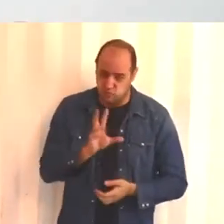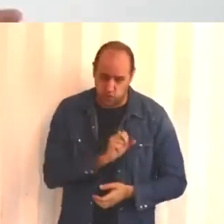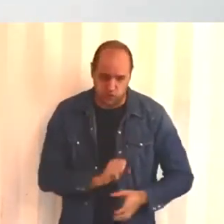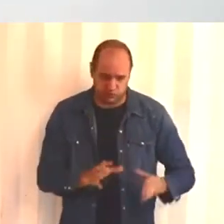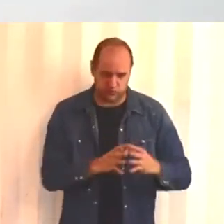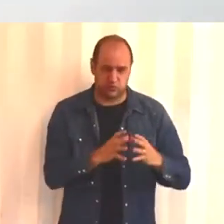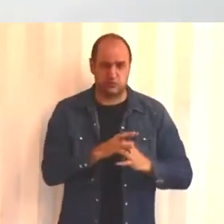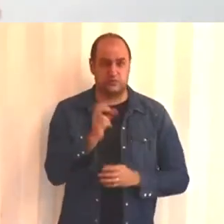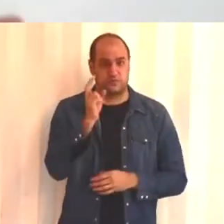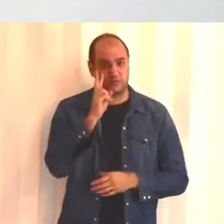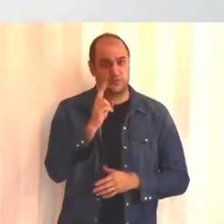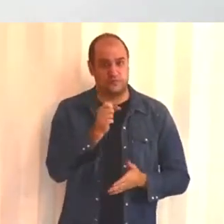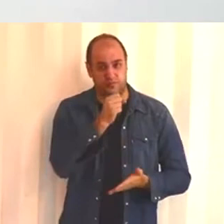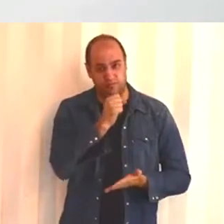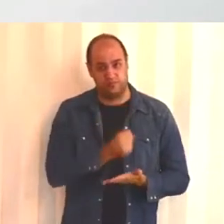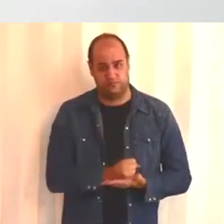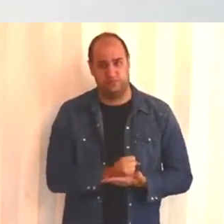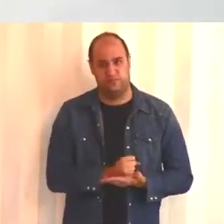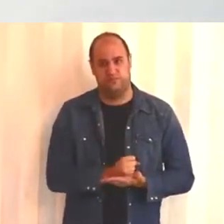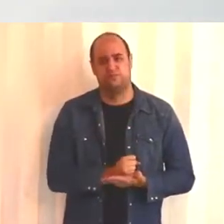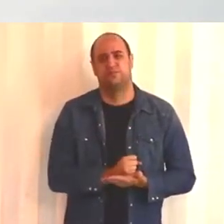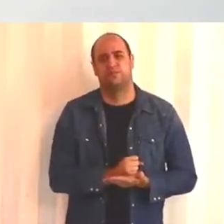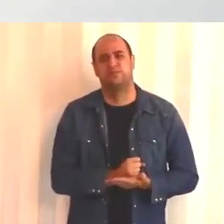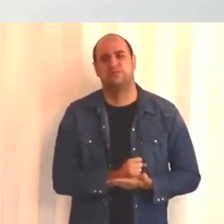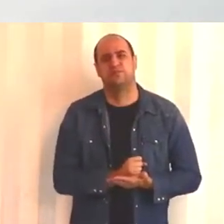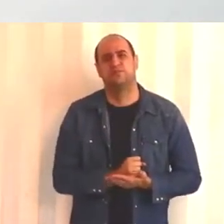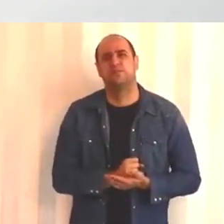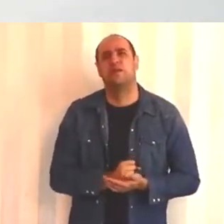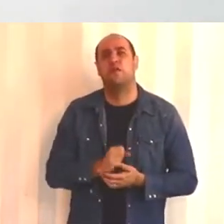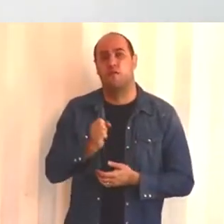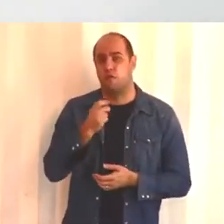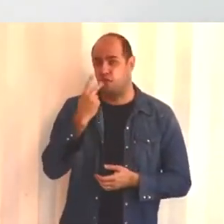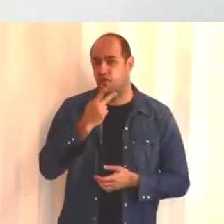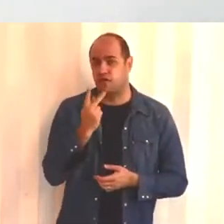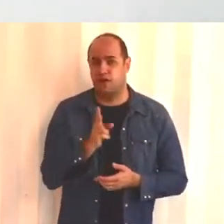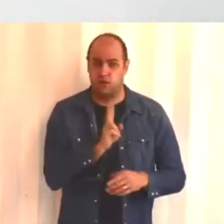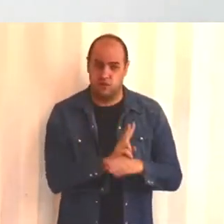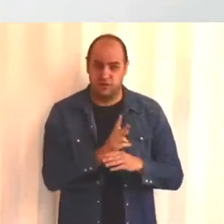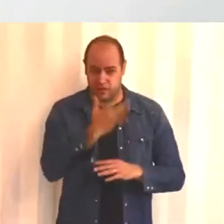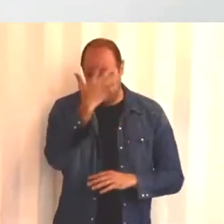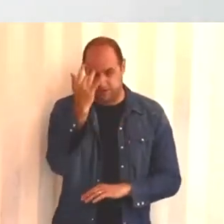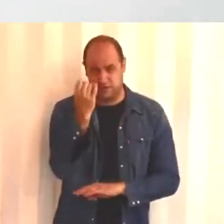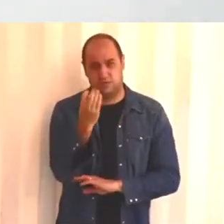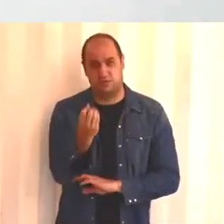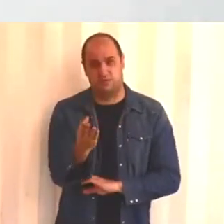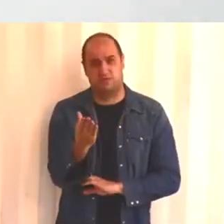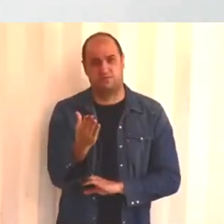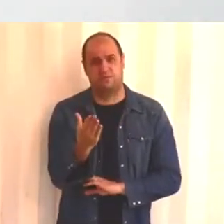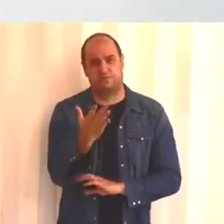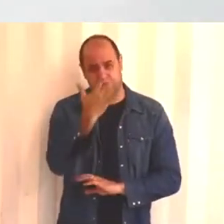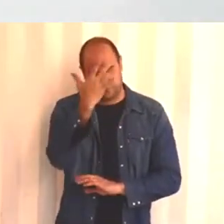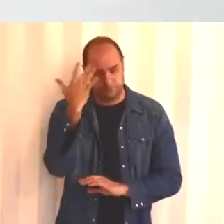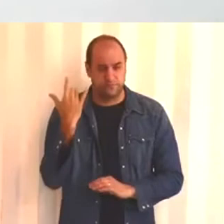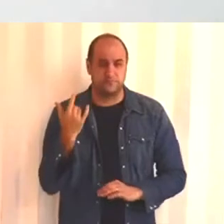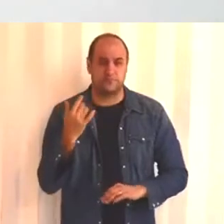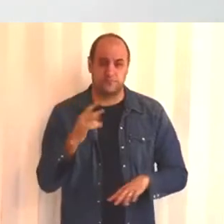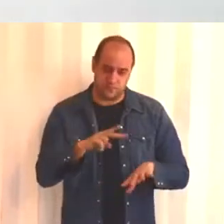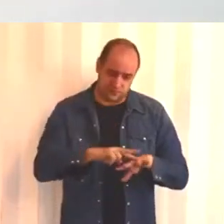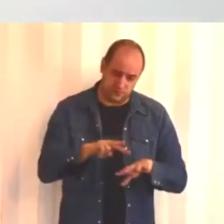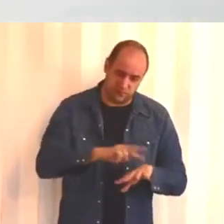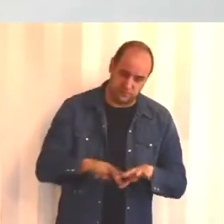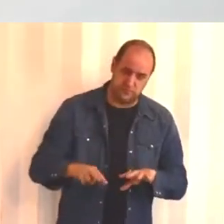o Antigo Testamento, lá em Deuteronômio diz que nós devemos amparar e cuidar do estrangeiro, do órfão e da